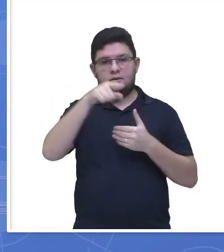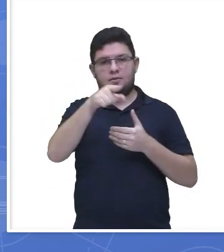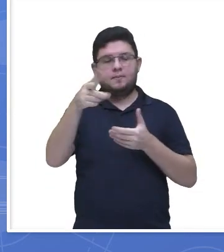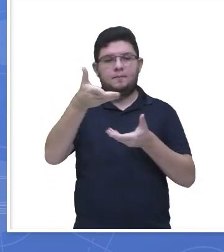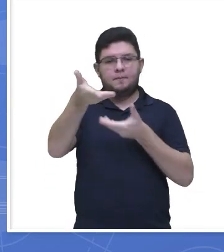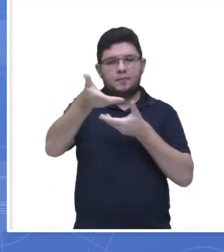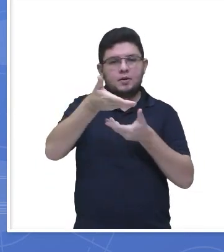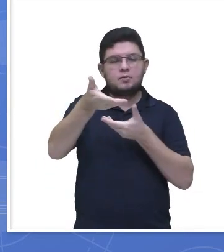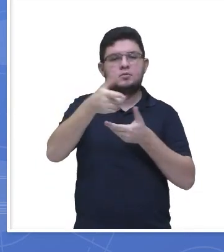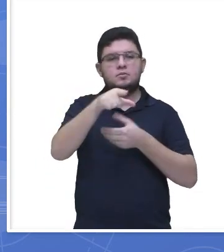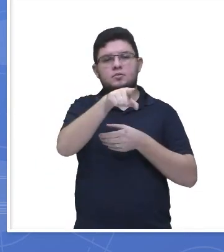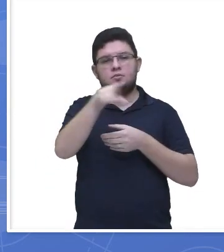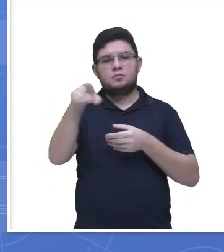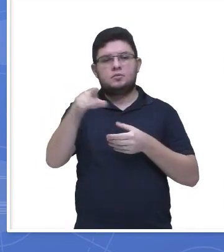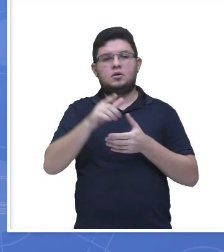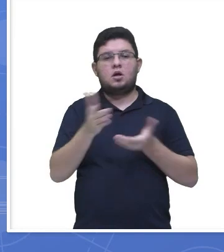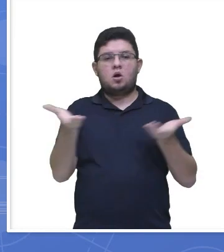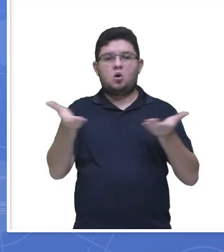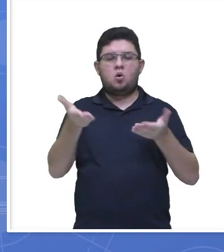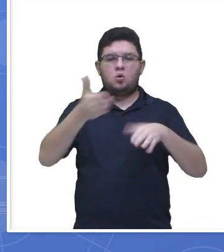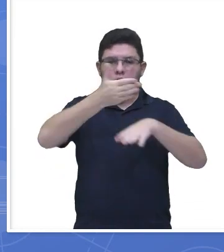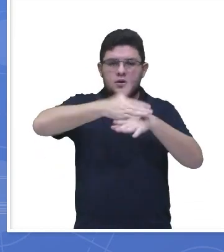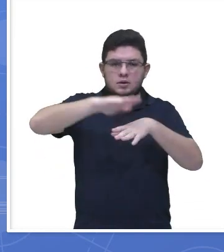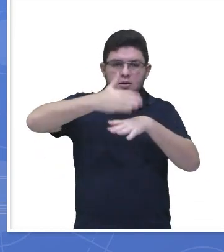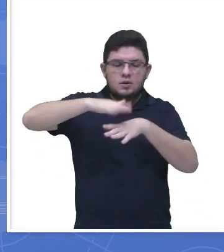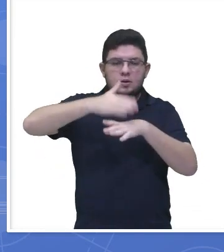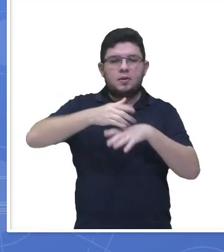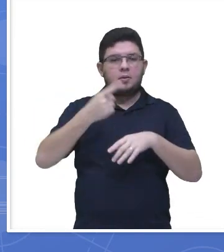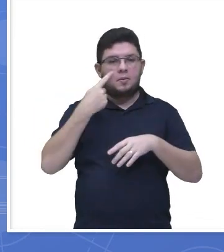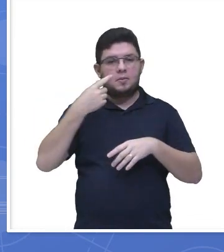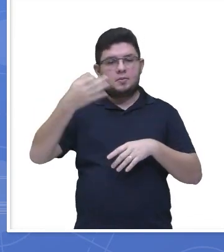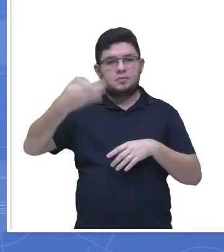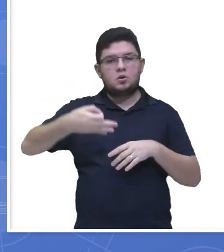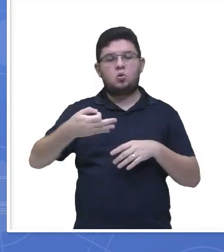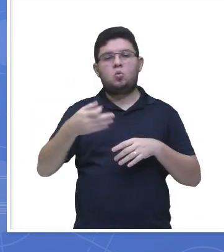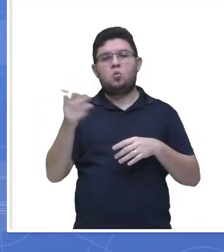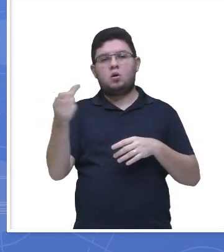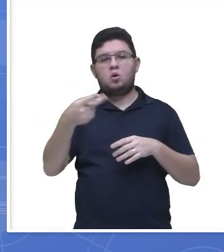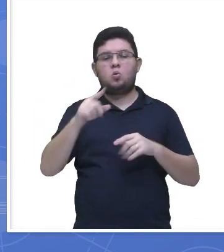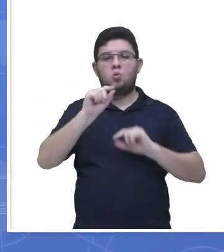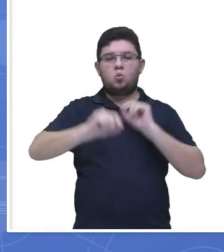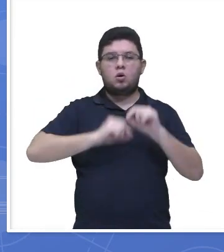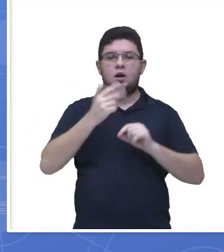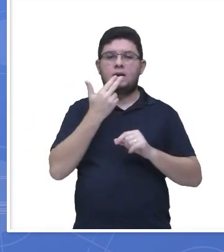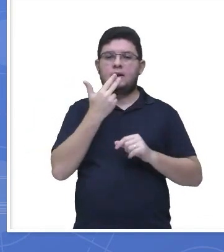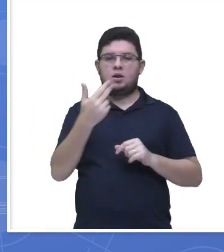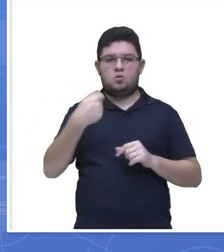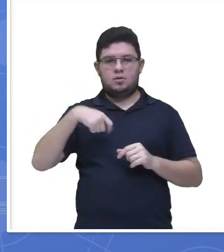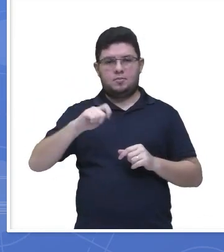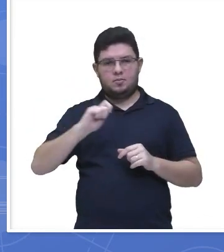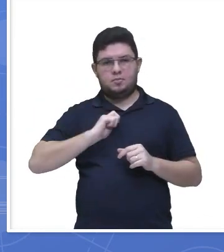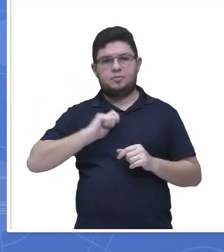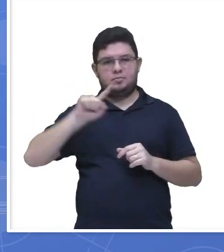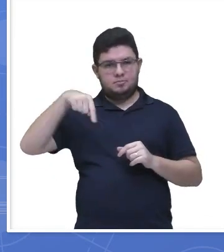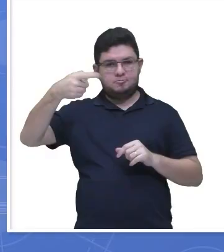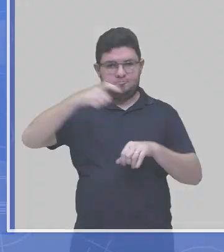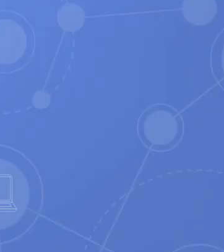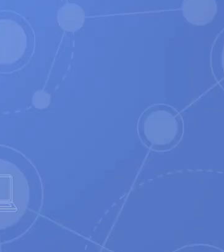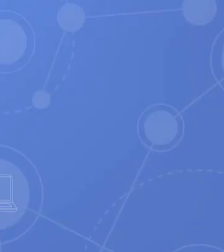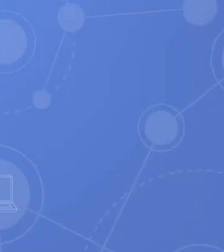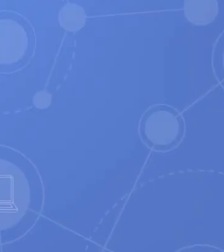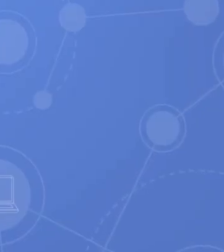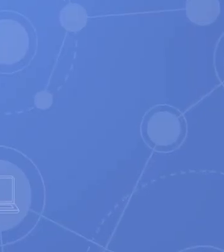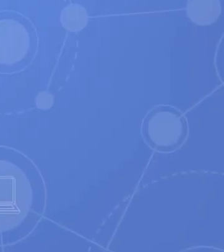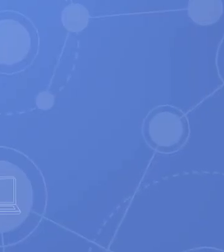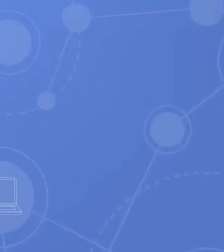todos. Vamos agora para o exercitando, a correção do exercitando em língua espanhola, tá bom? Até um próximo momento.